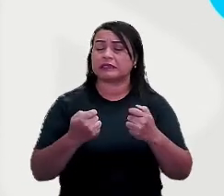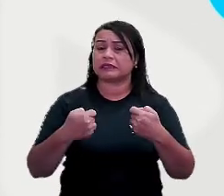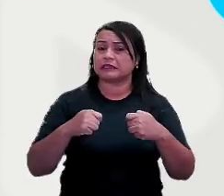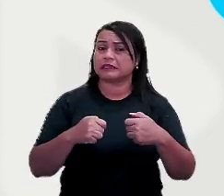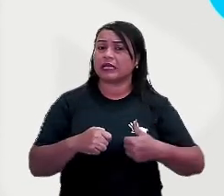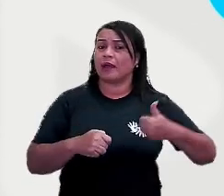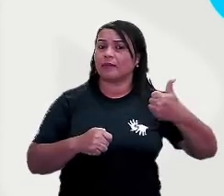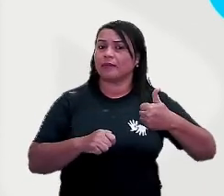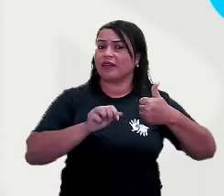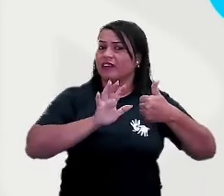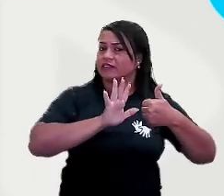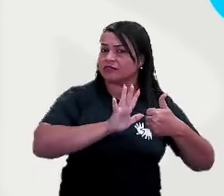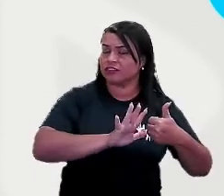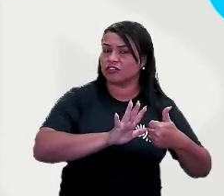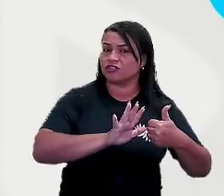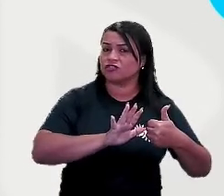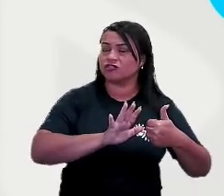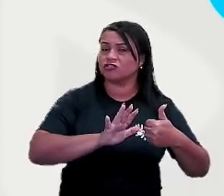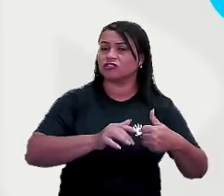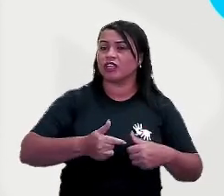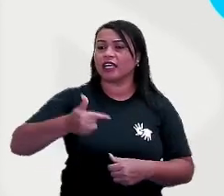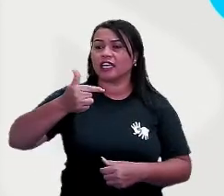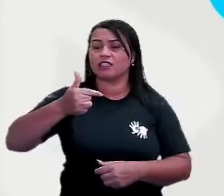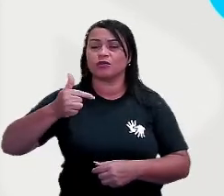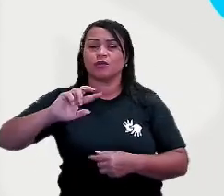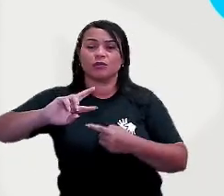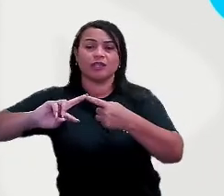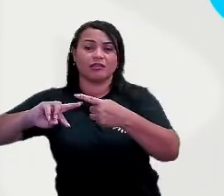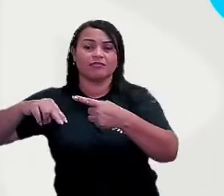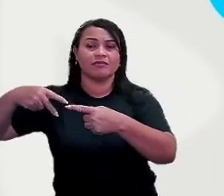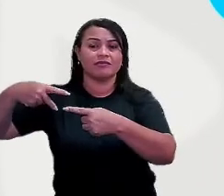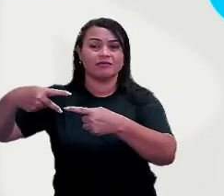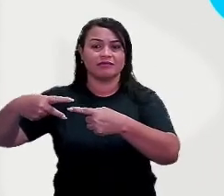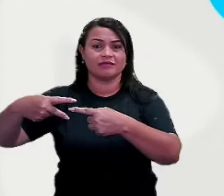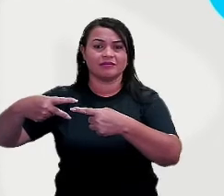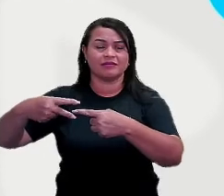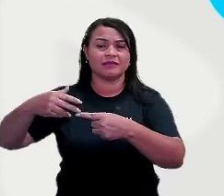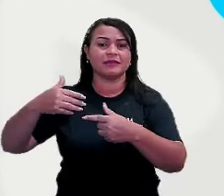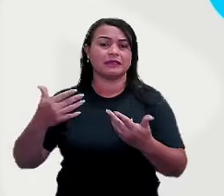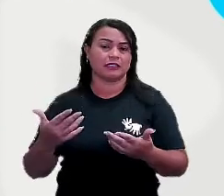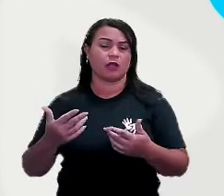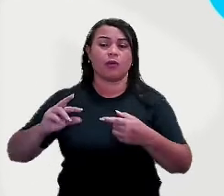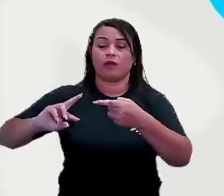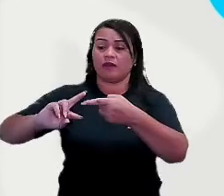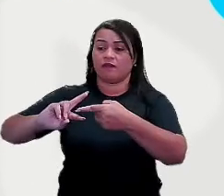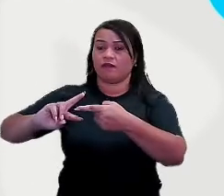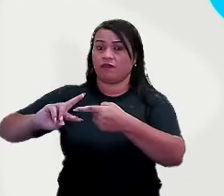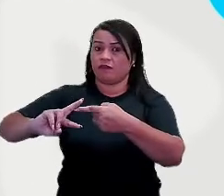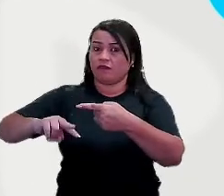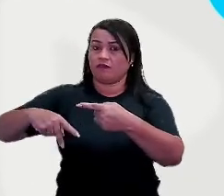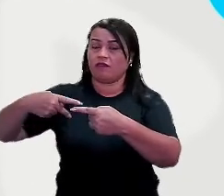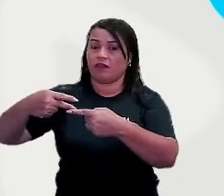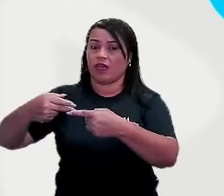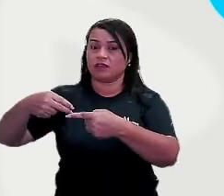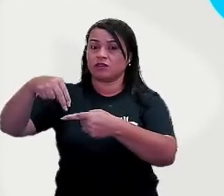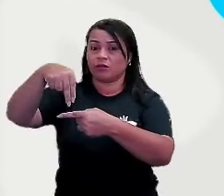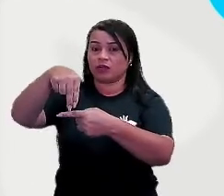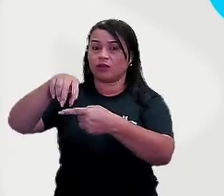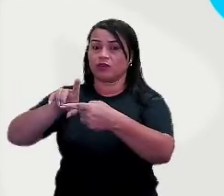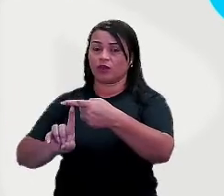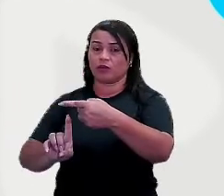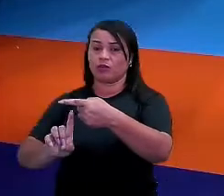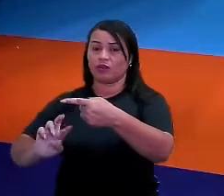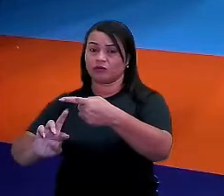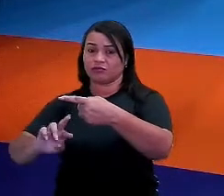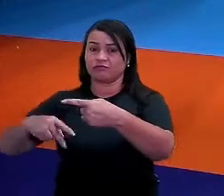manter a primeira fração e multiplicá-la pelo inverso da segunda. Ou seja, inverte-se o numerador e o denominador da